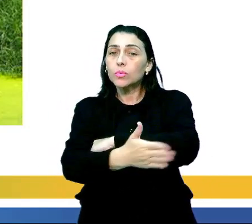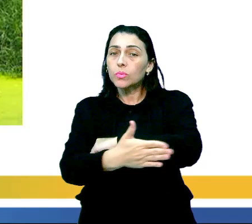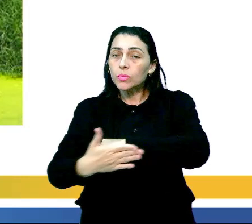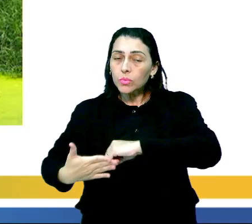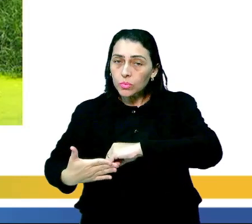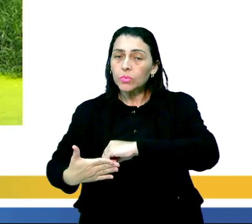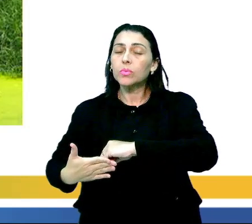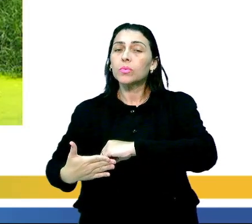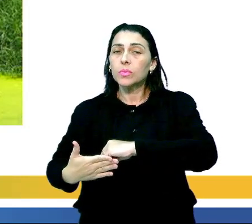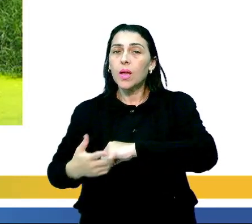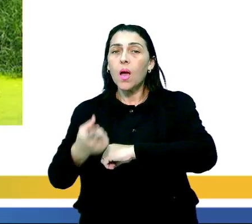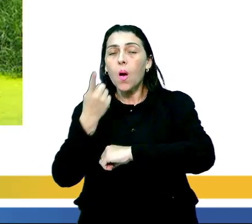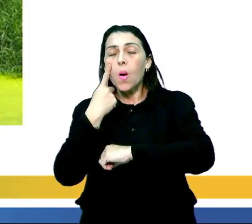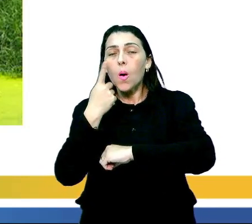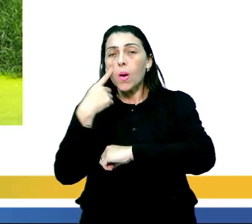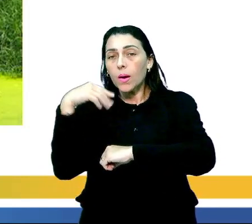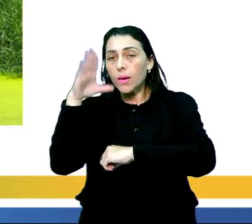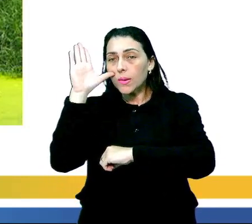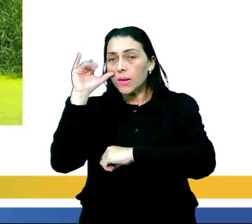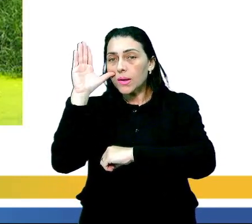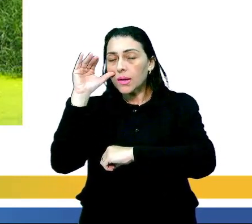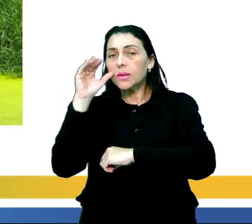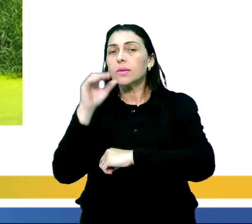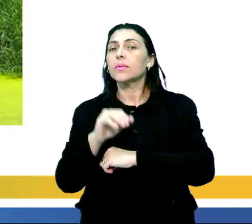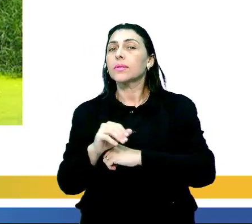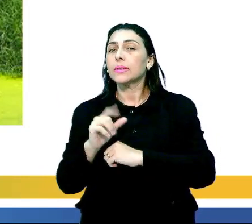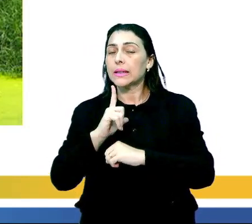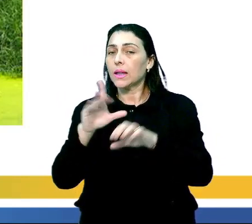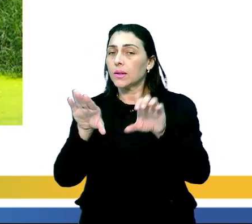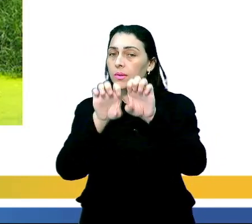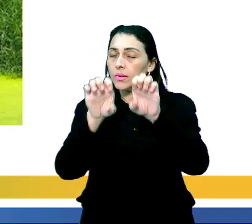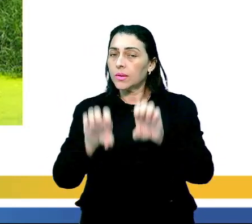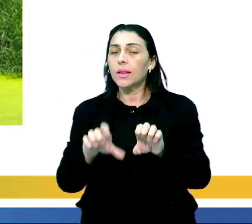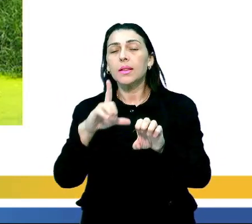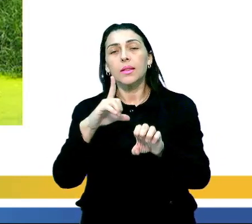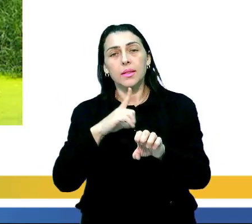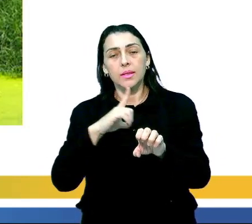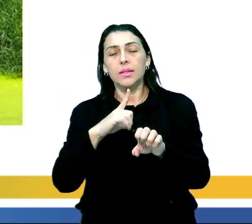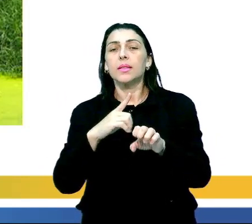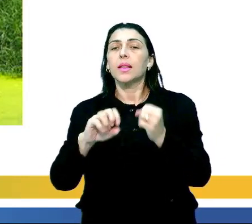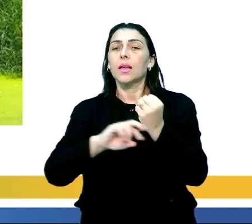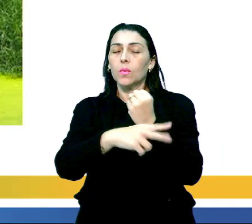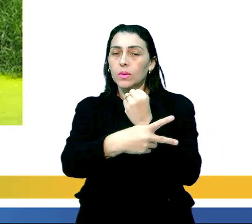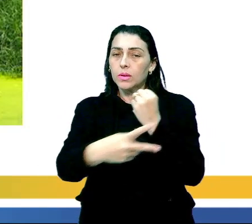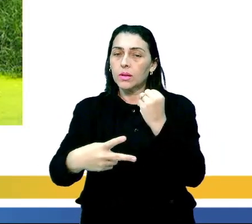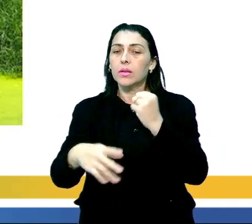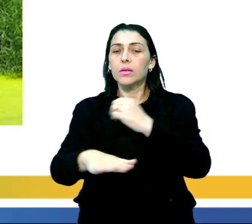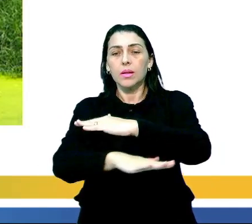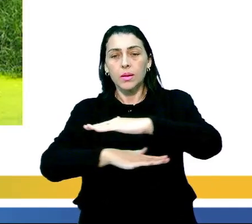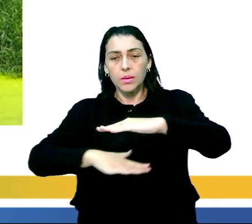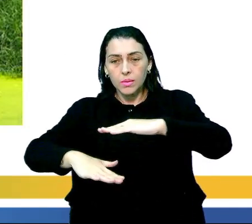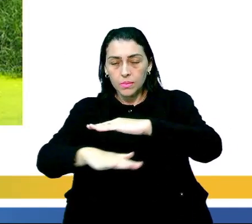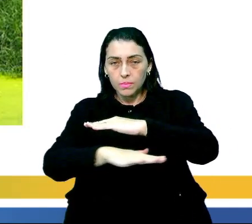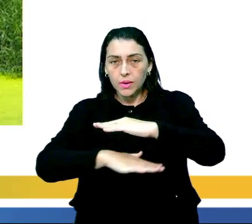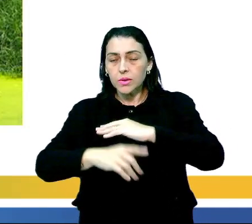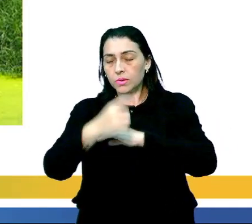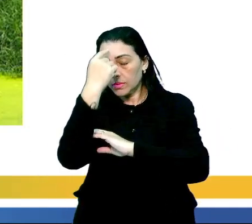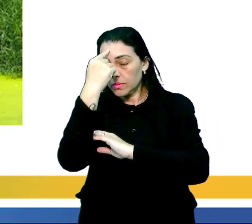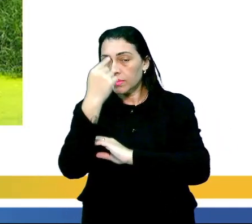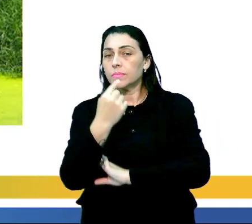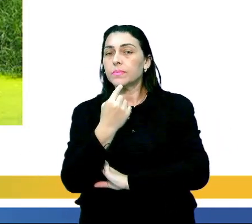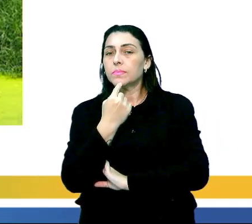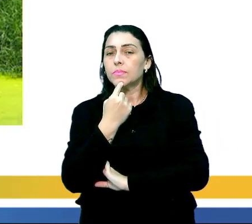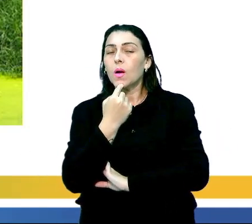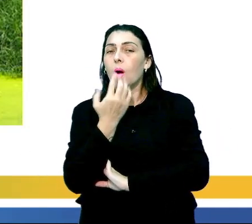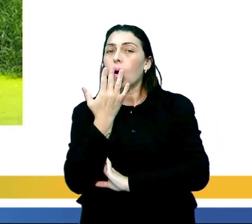ecossistemas. Então, olha que interessante, tá? Então, a gente tem o esqueminha e a gente tem a consequência aqui logo embaixo com a imagem.